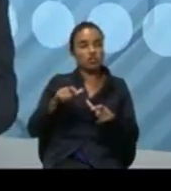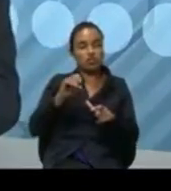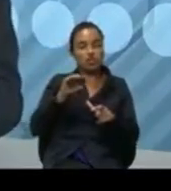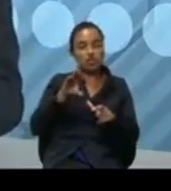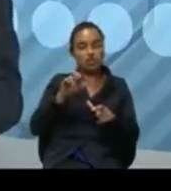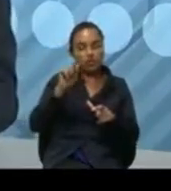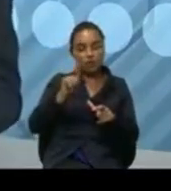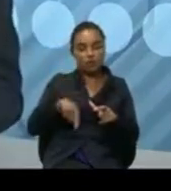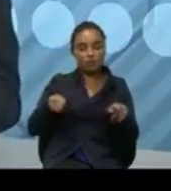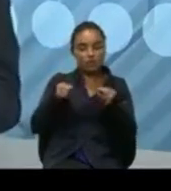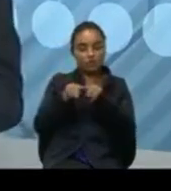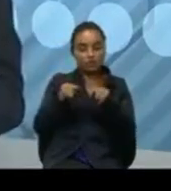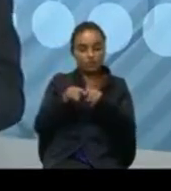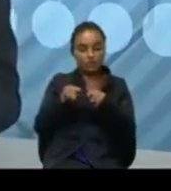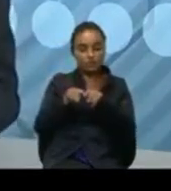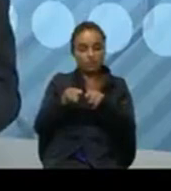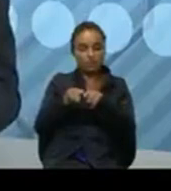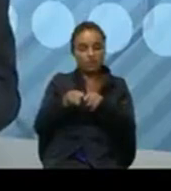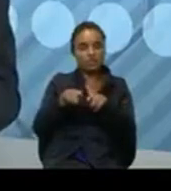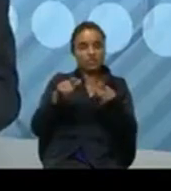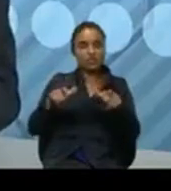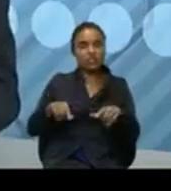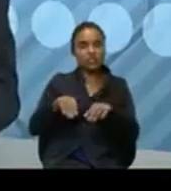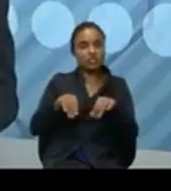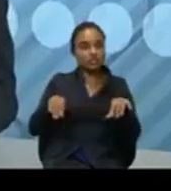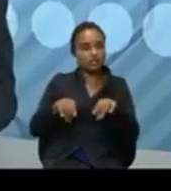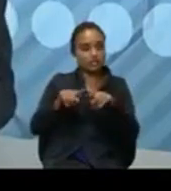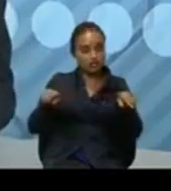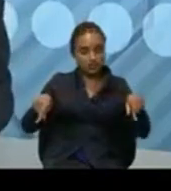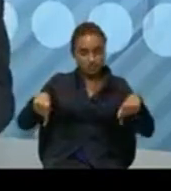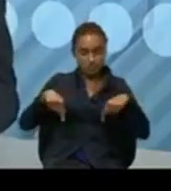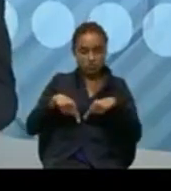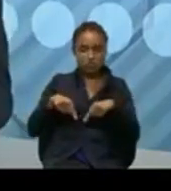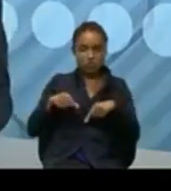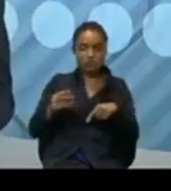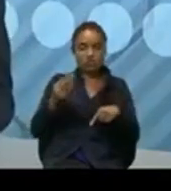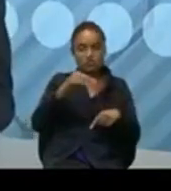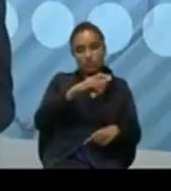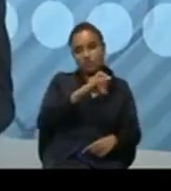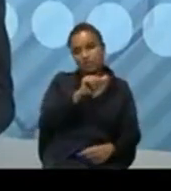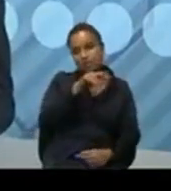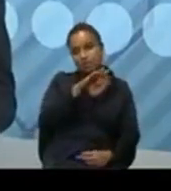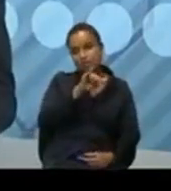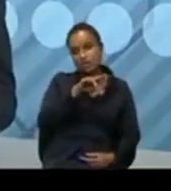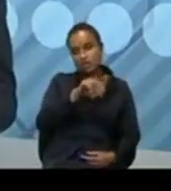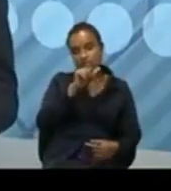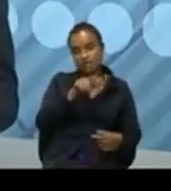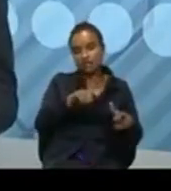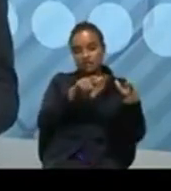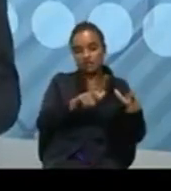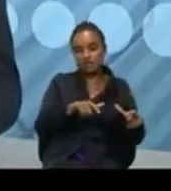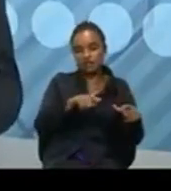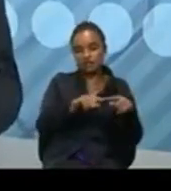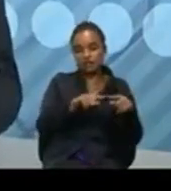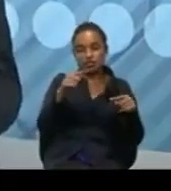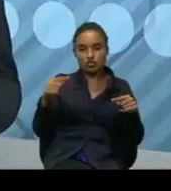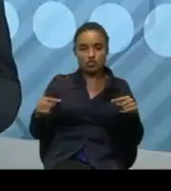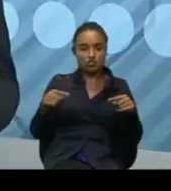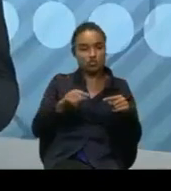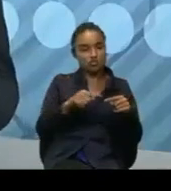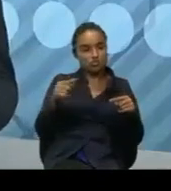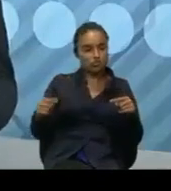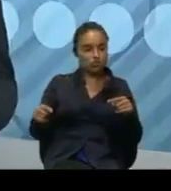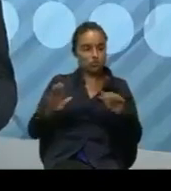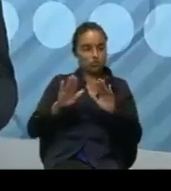e locar um terreno e montar um canteiro naquele terreno. Já aconteceu isso também, já fizemos isso. A gente montou um canteiro de